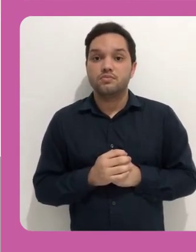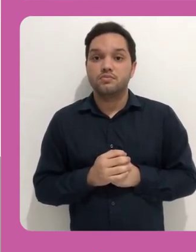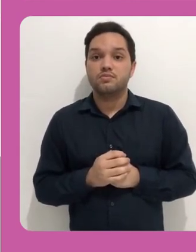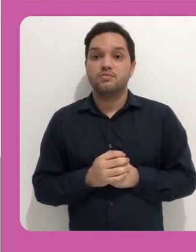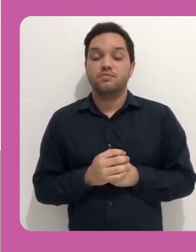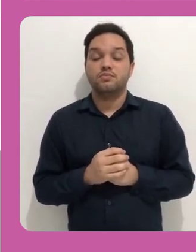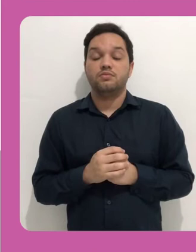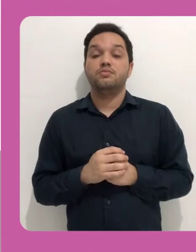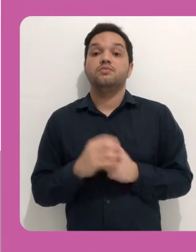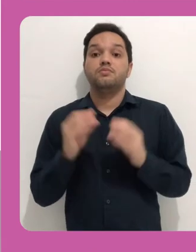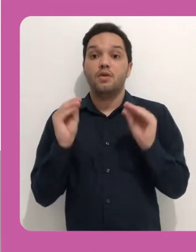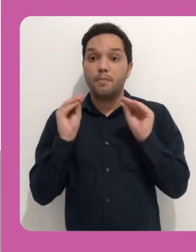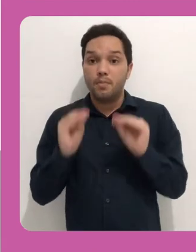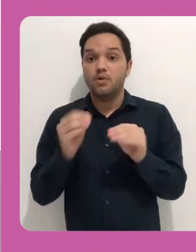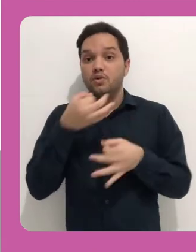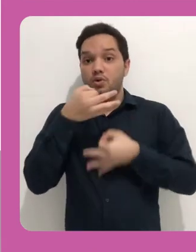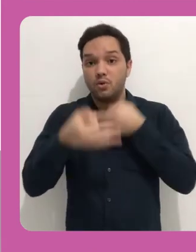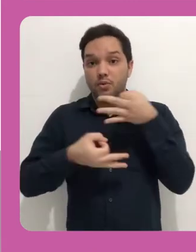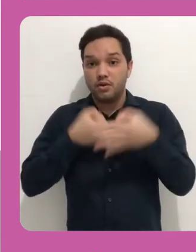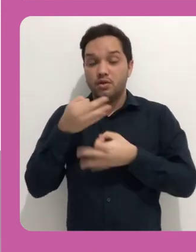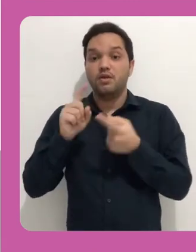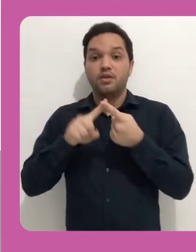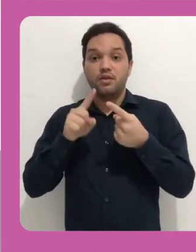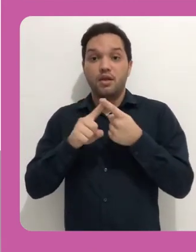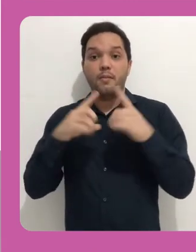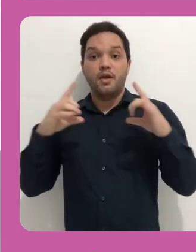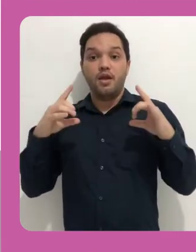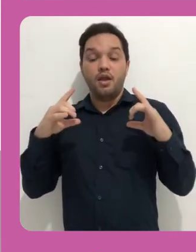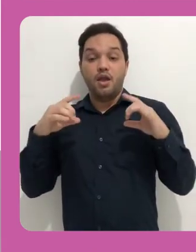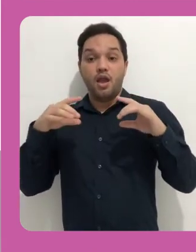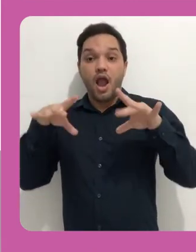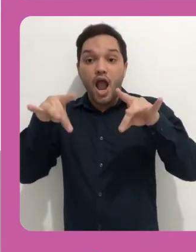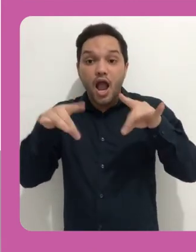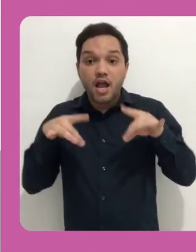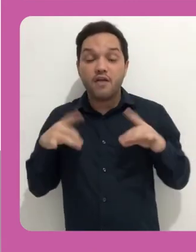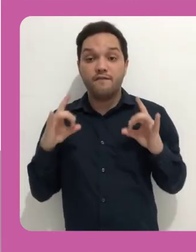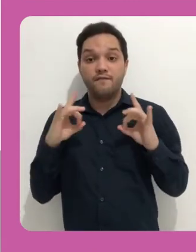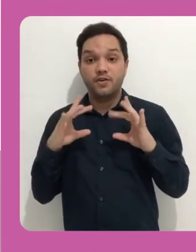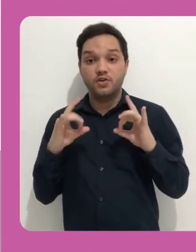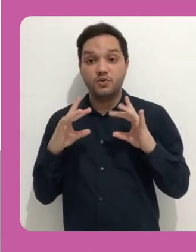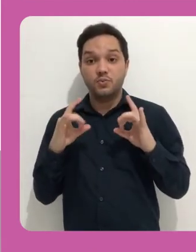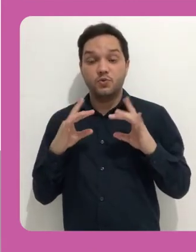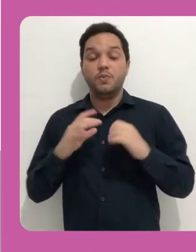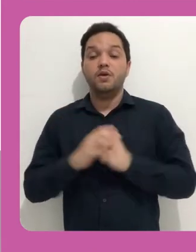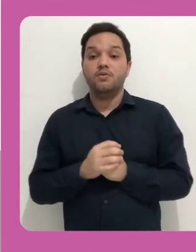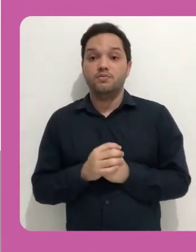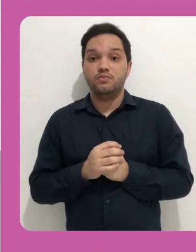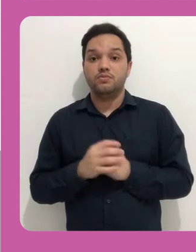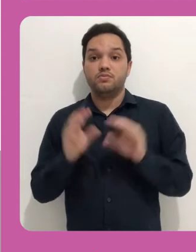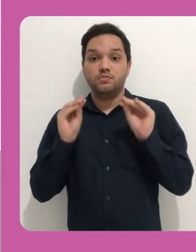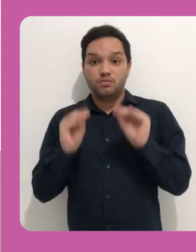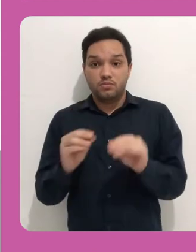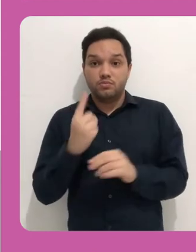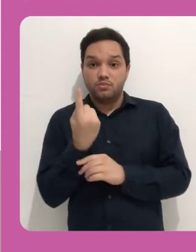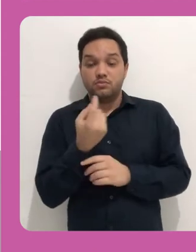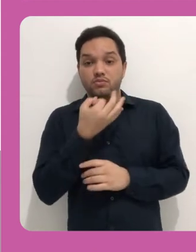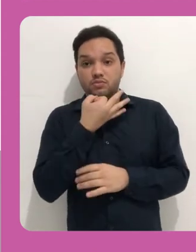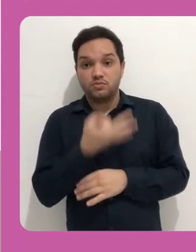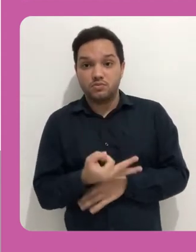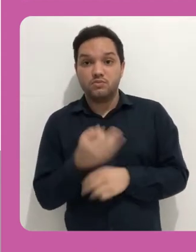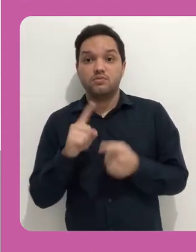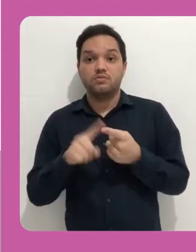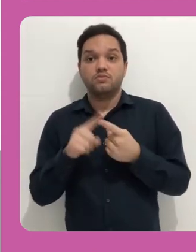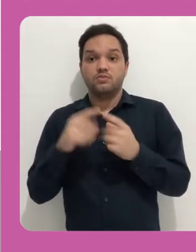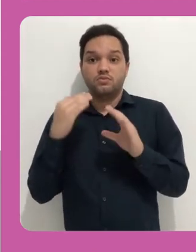como feedback. Então, venho aqui, ó, e digo que eu quero um comentário e também envio de arquivo. Comentário na linha,